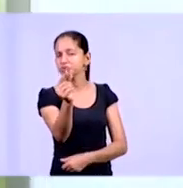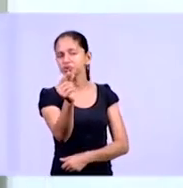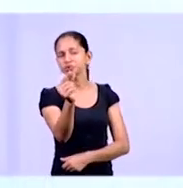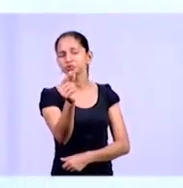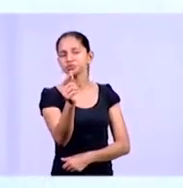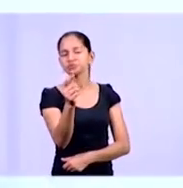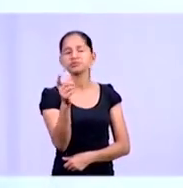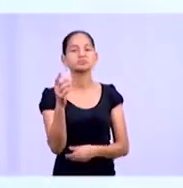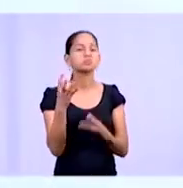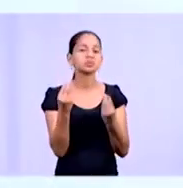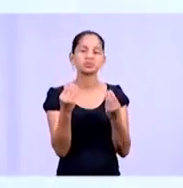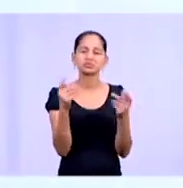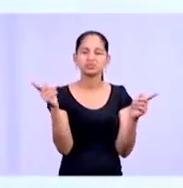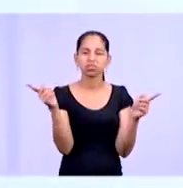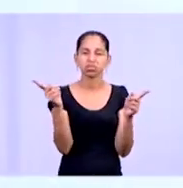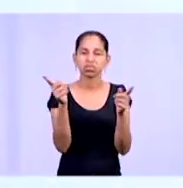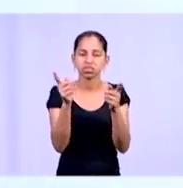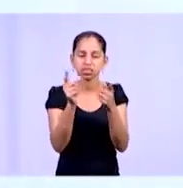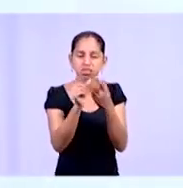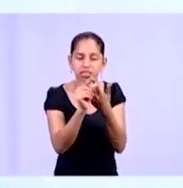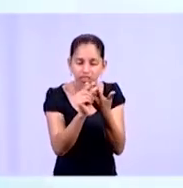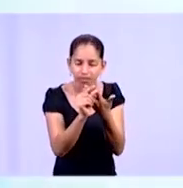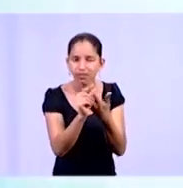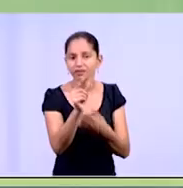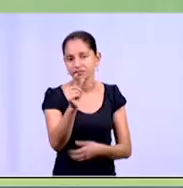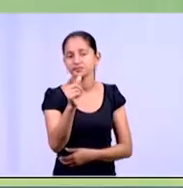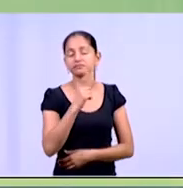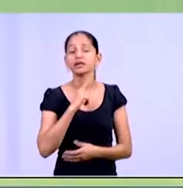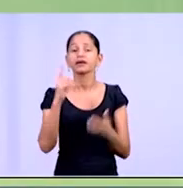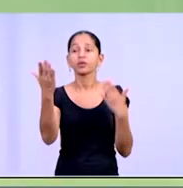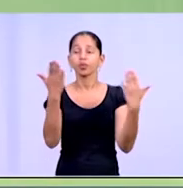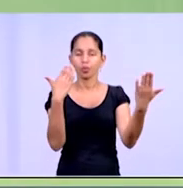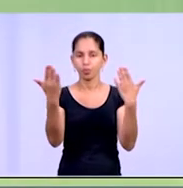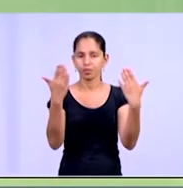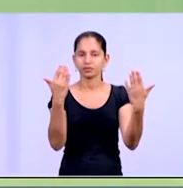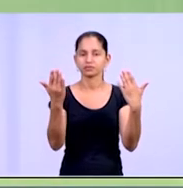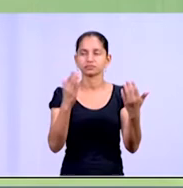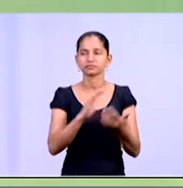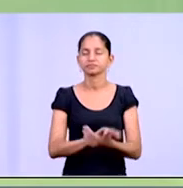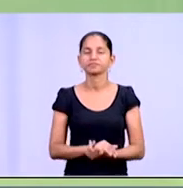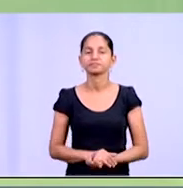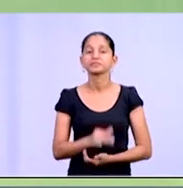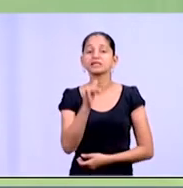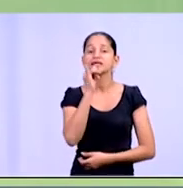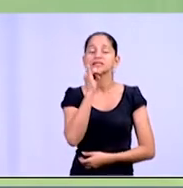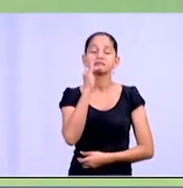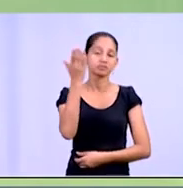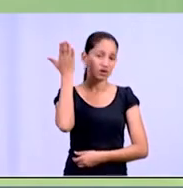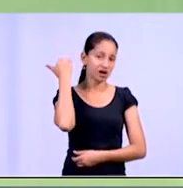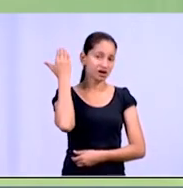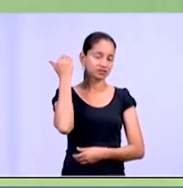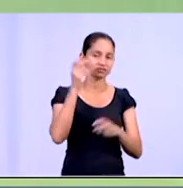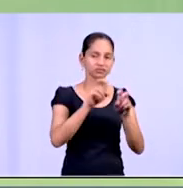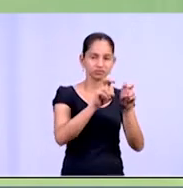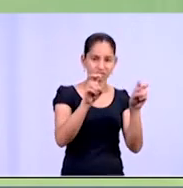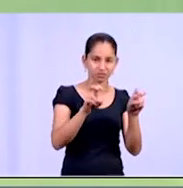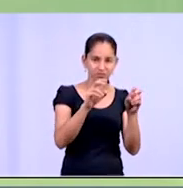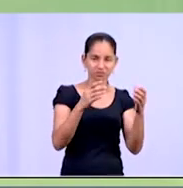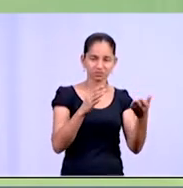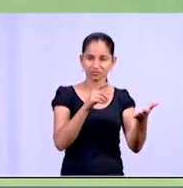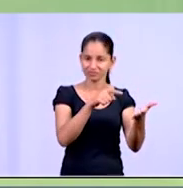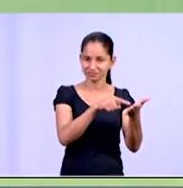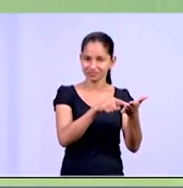ele diminuiu bastante, né? Só para fazer uma comparação, o computador de antigamente, né? O